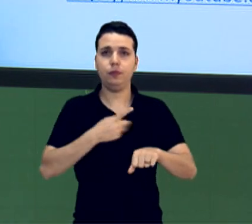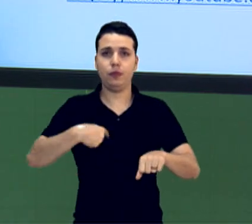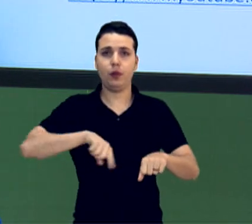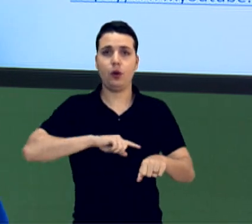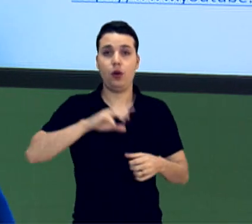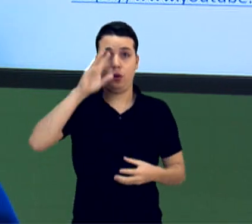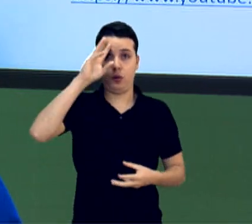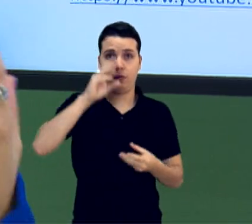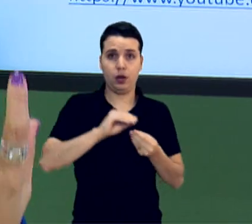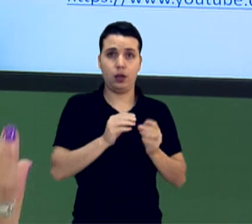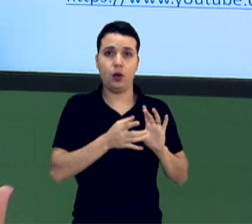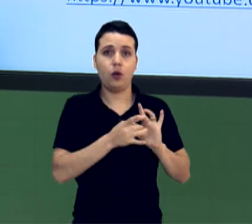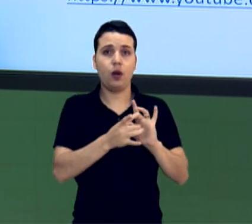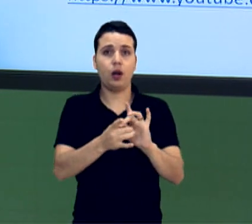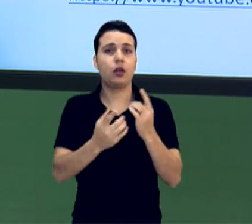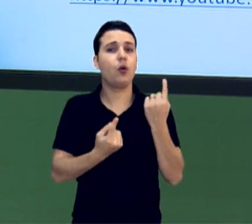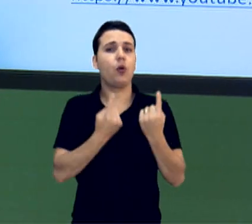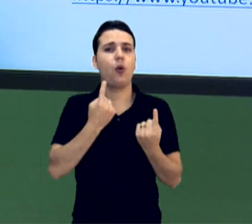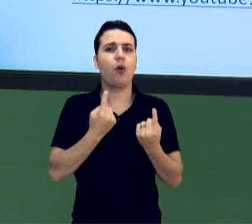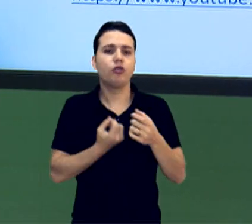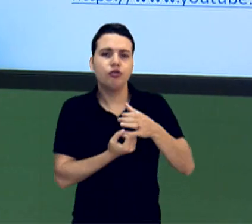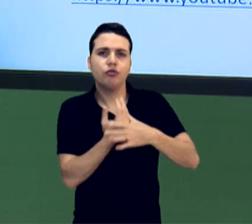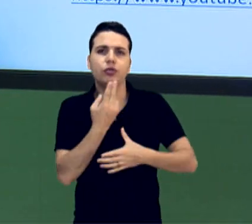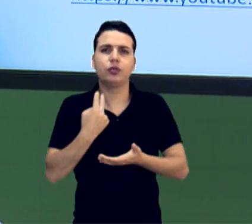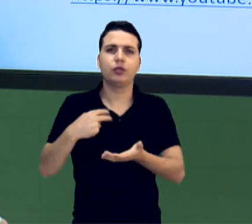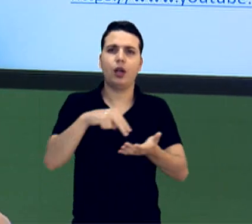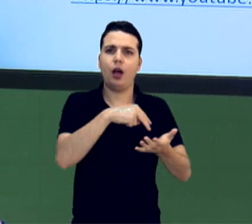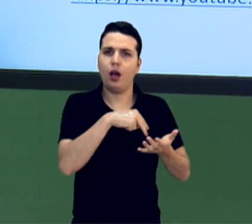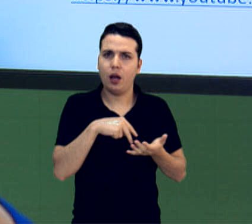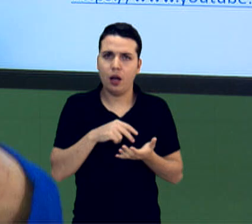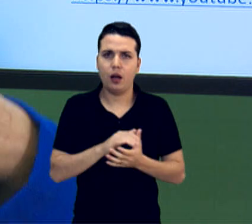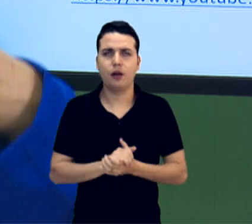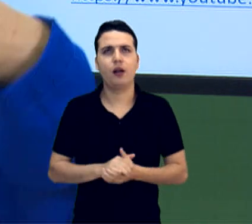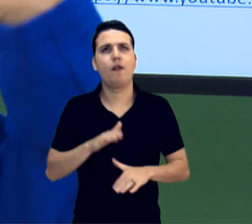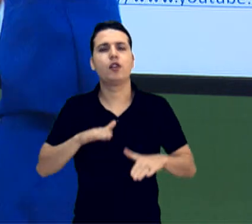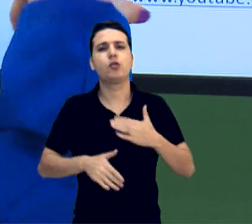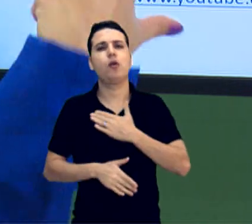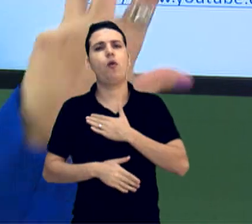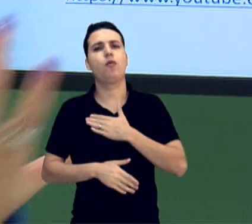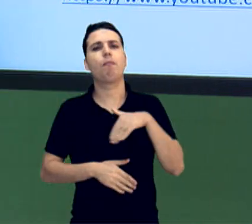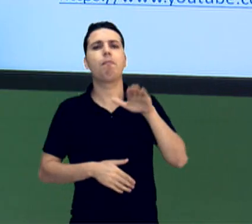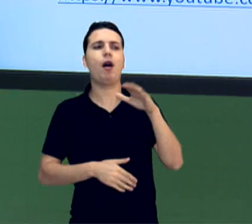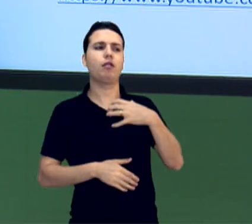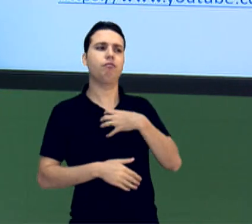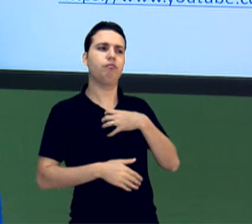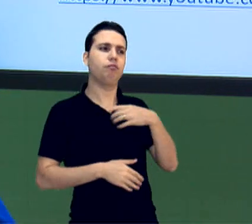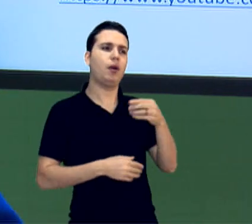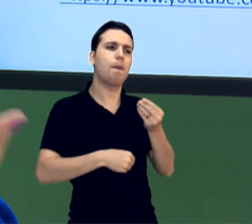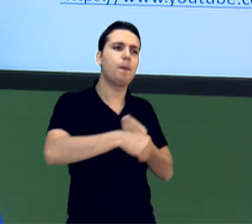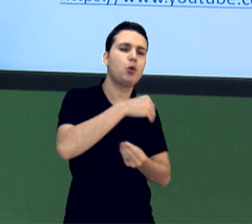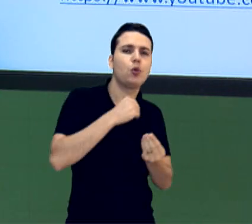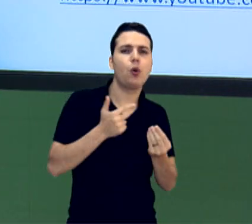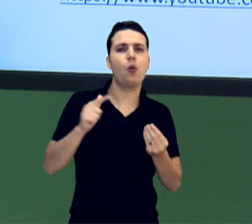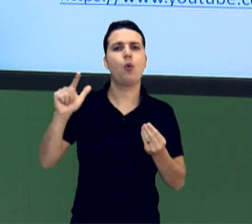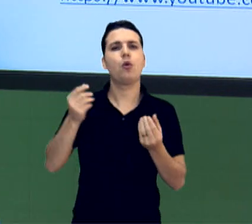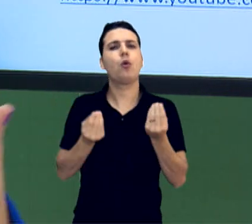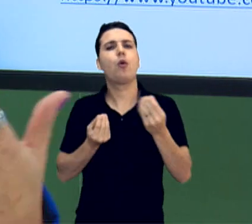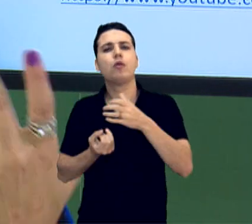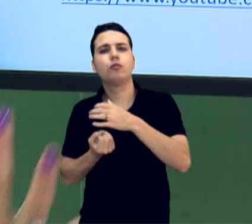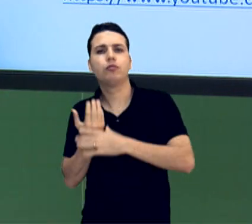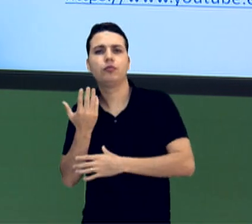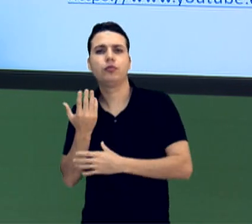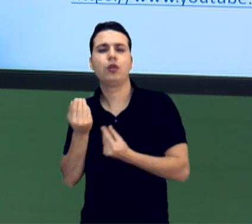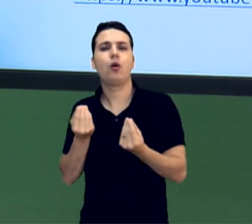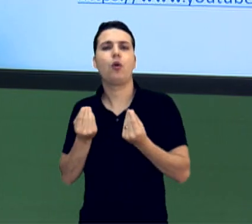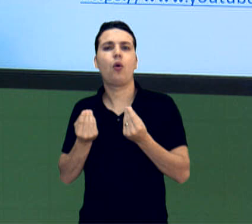contexto dessa dança, como que ela surgiu, eu gosto mais de um estilo, mescla com outro, como que surge,